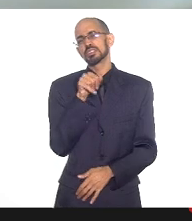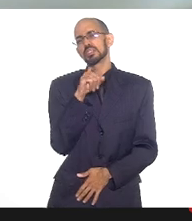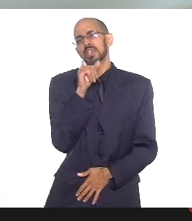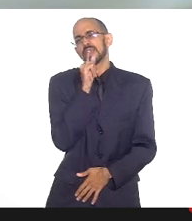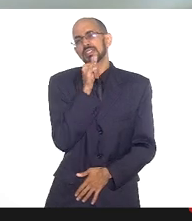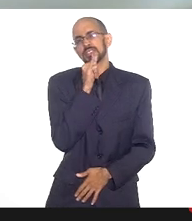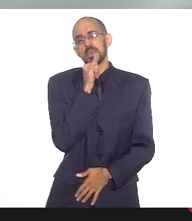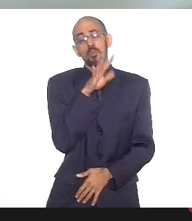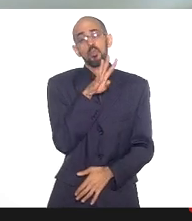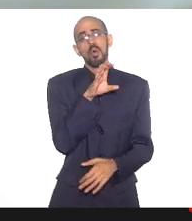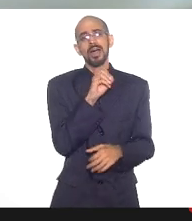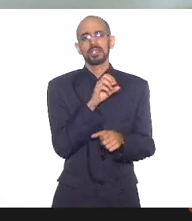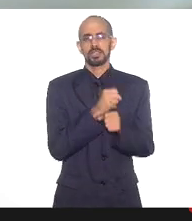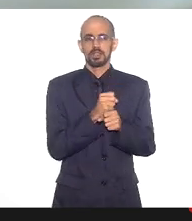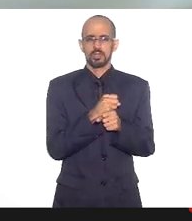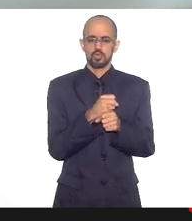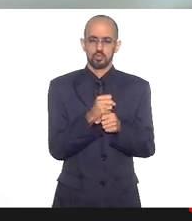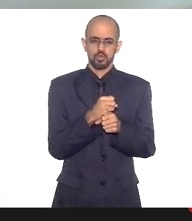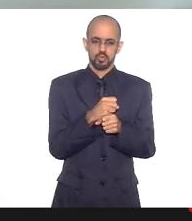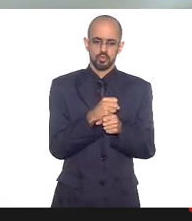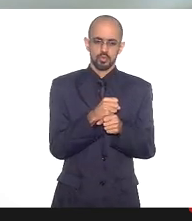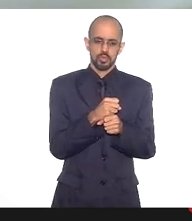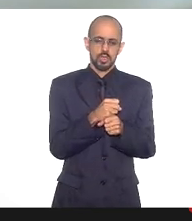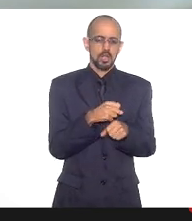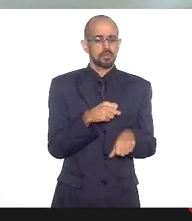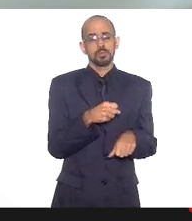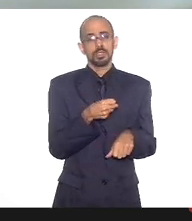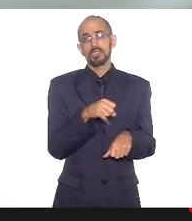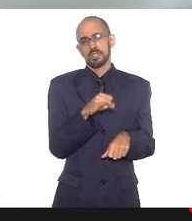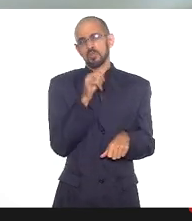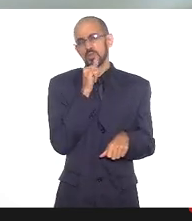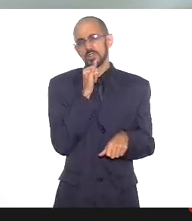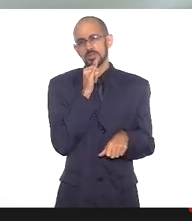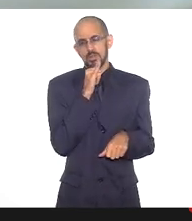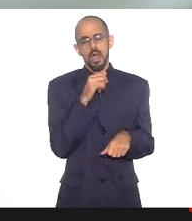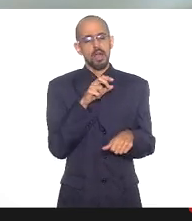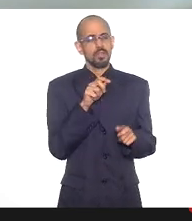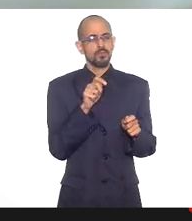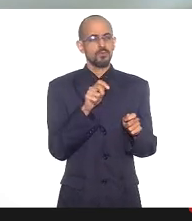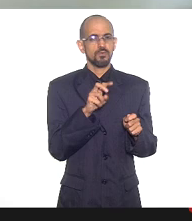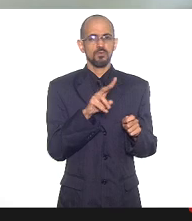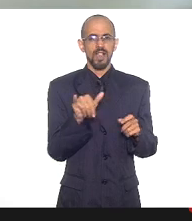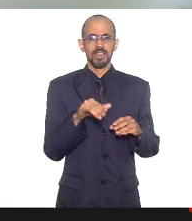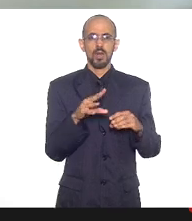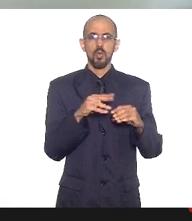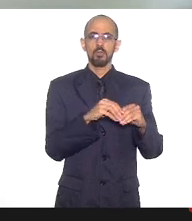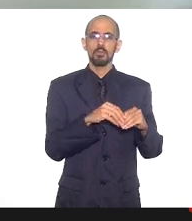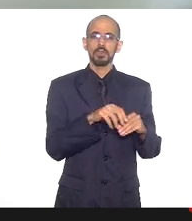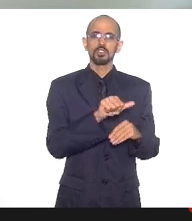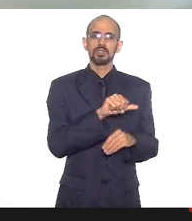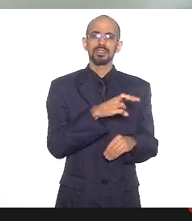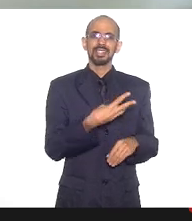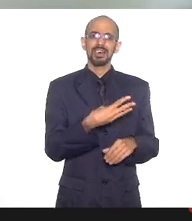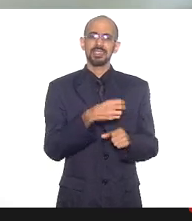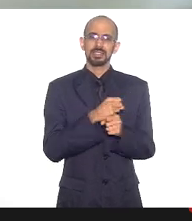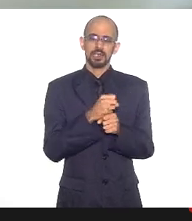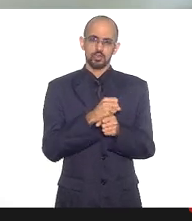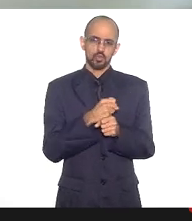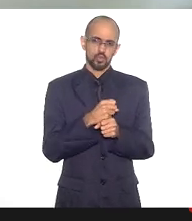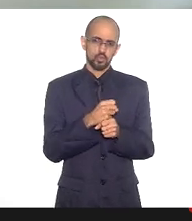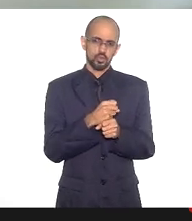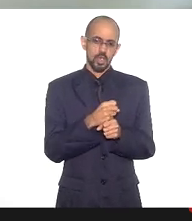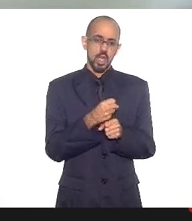vida útil. Teríamos 13 anos a mais de vida útil. Quando vocês